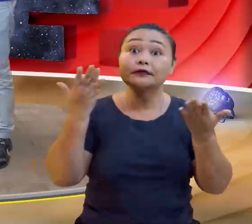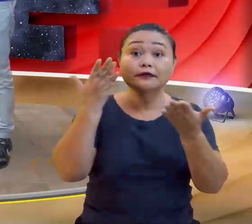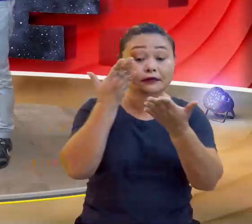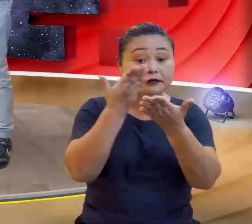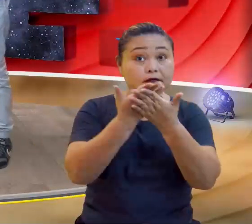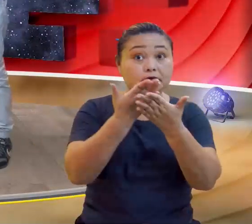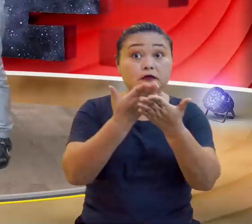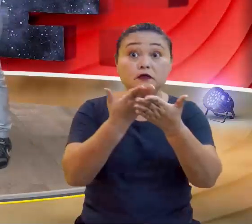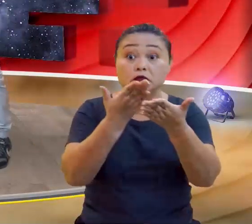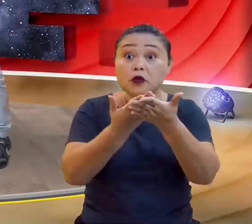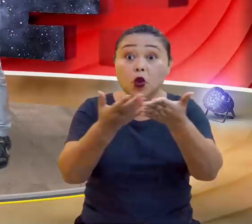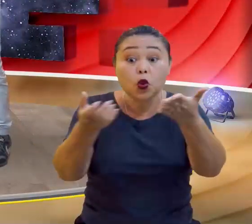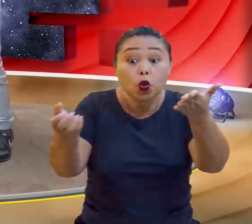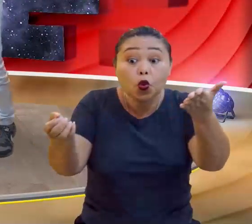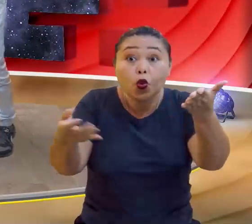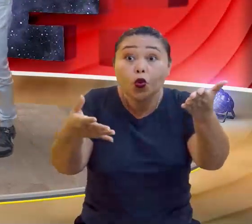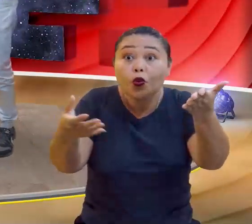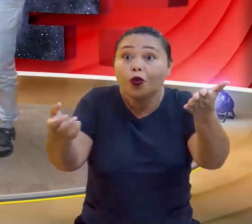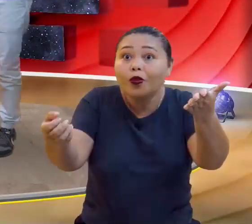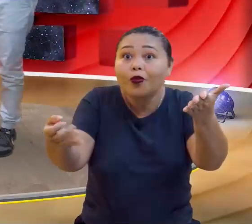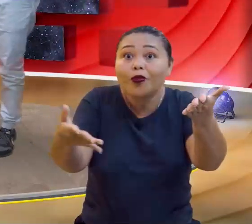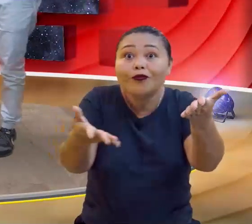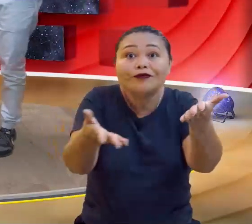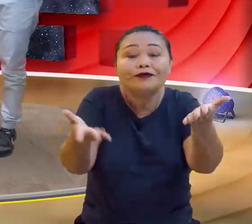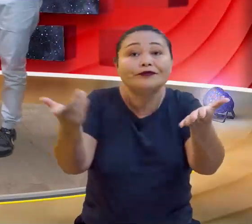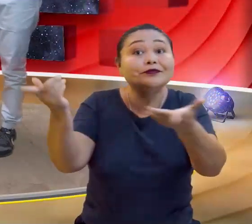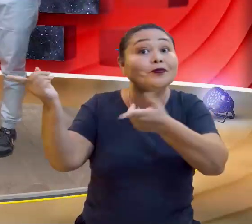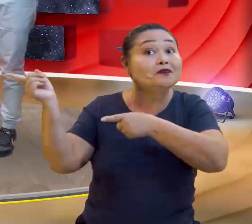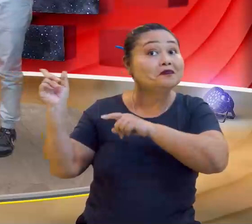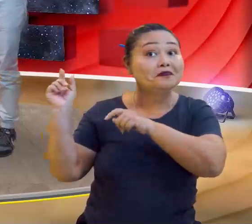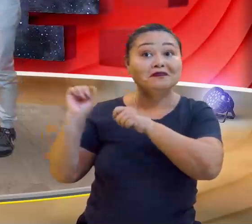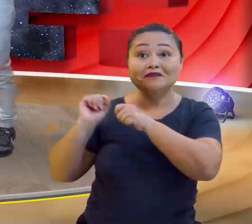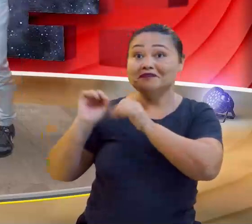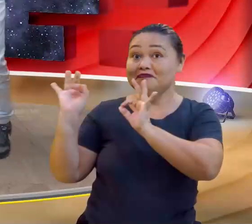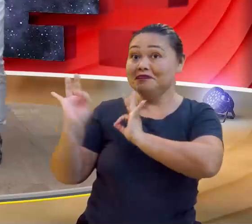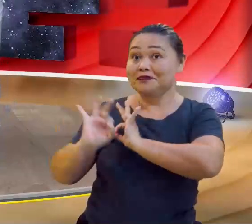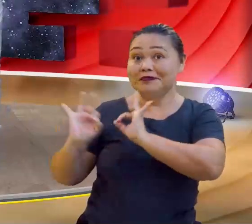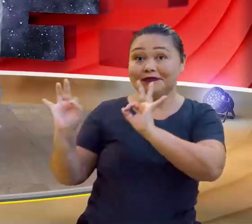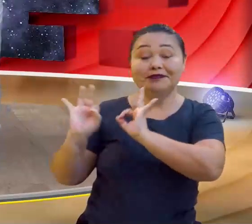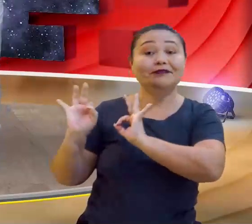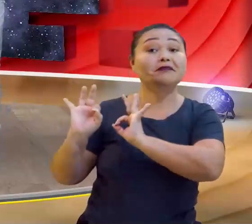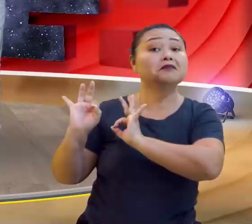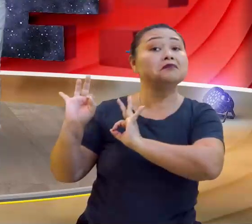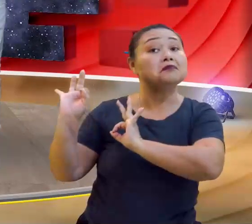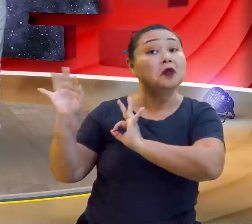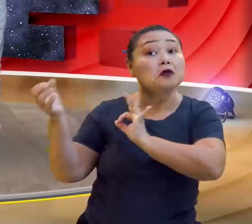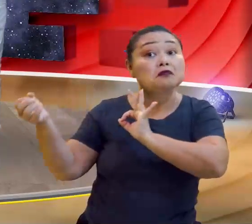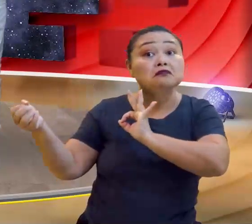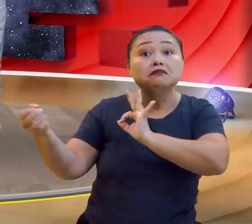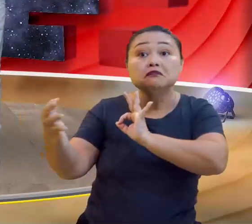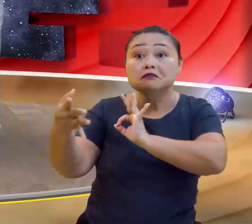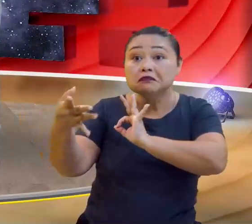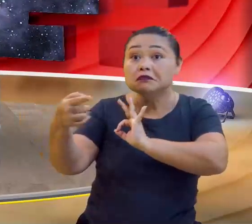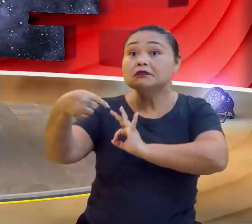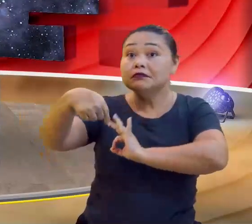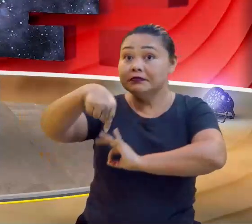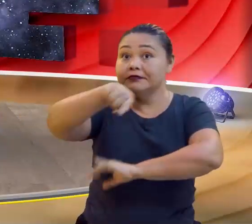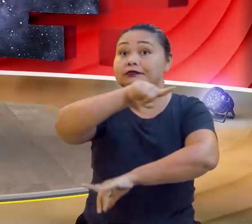novinha em folha. Uma dessas a gente ainda não tinha feito. Não. Inédita para o primeiro ano, né?